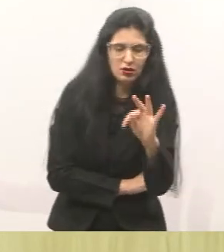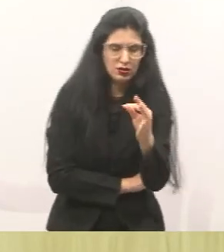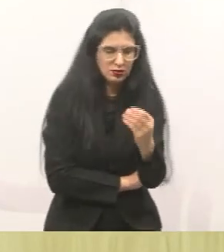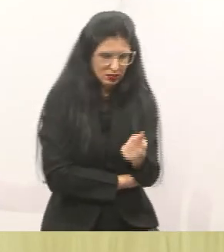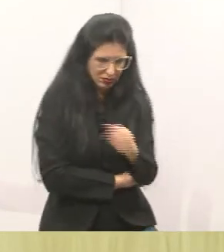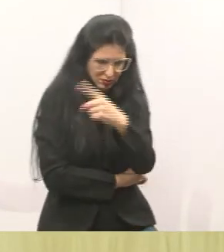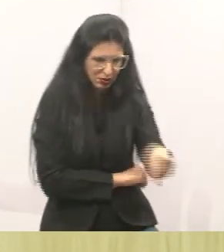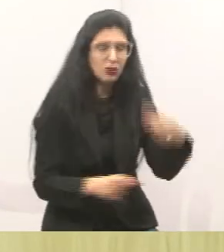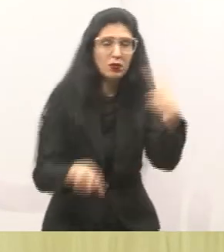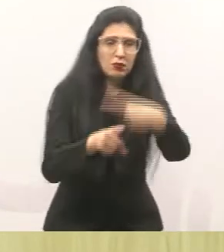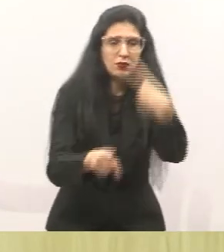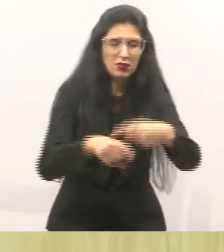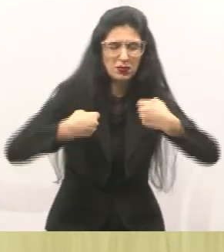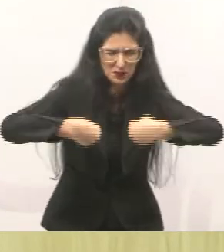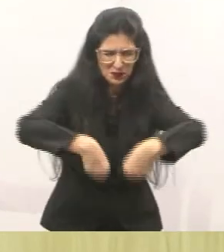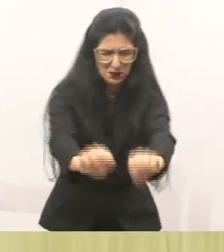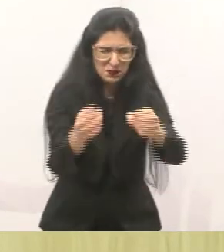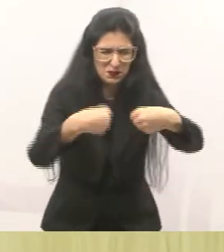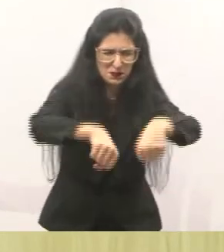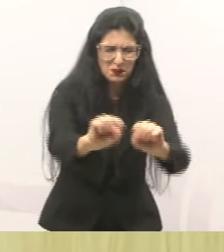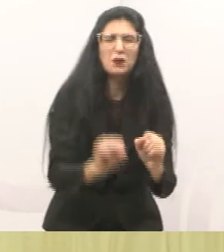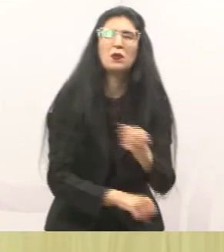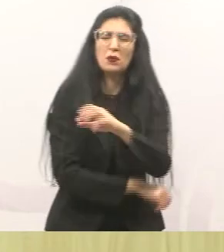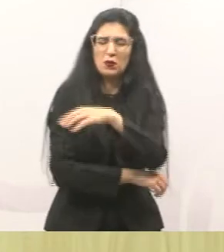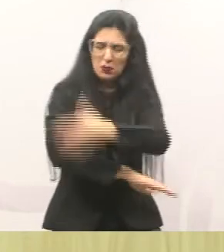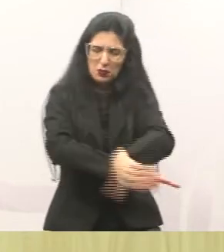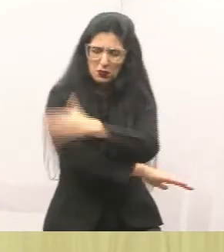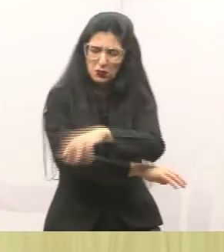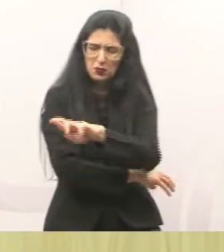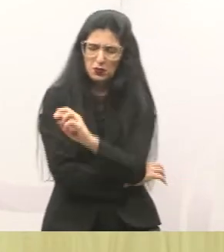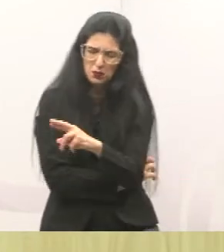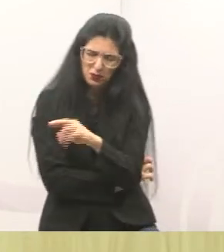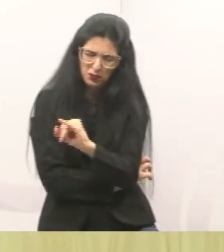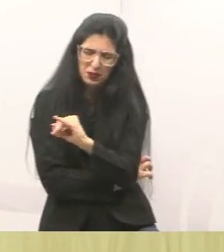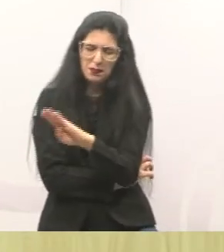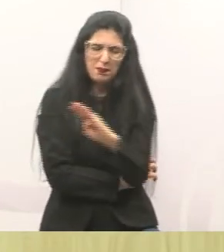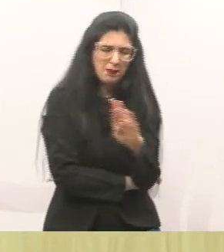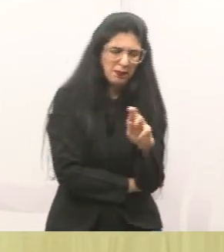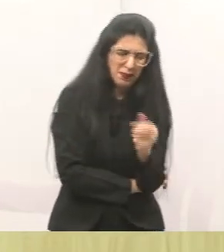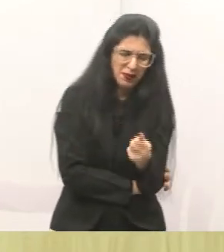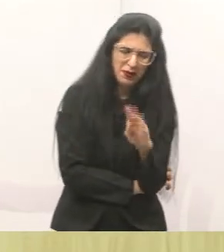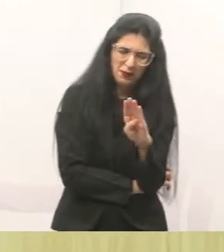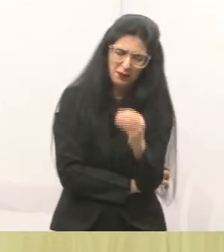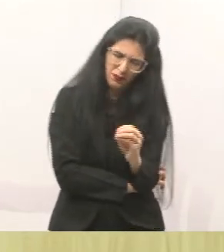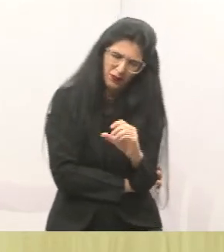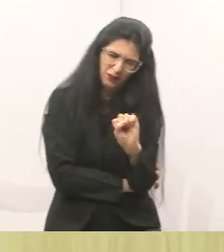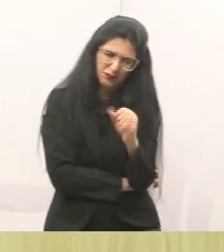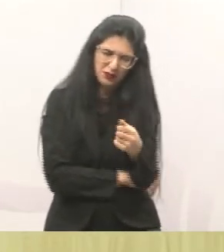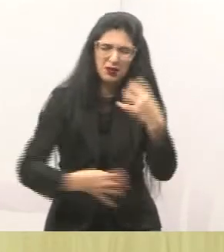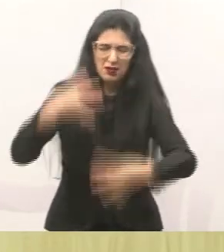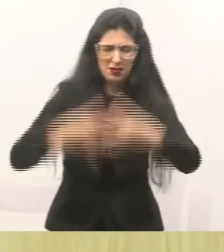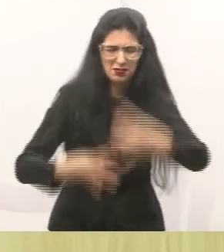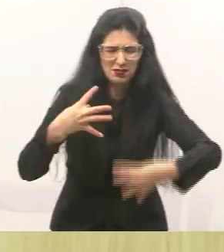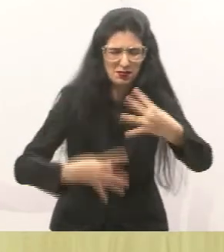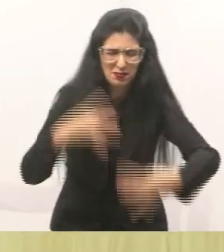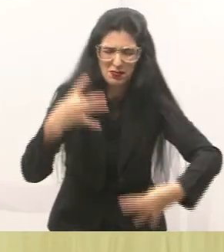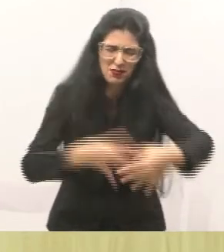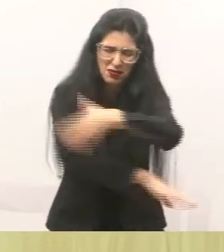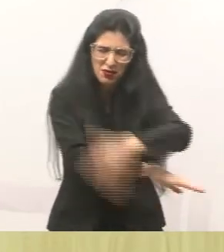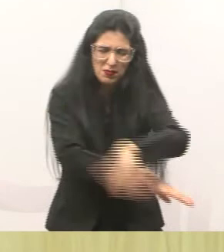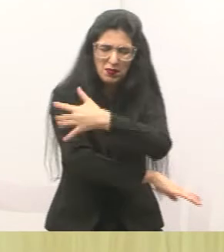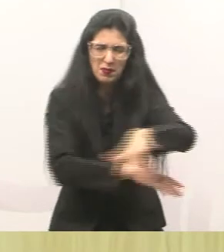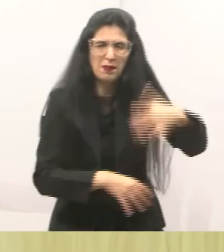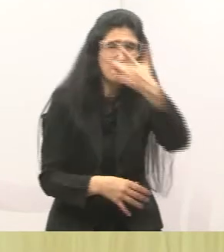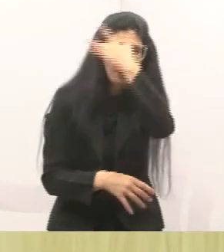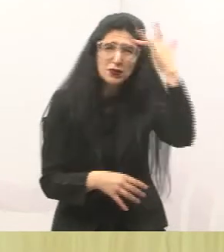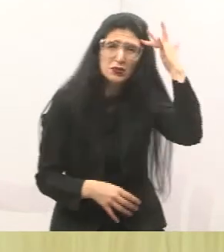suas motocicletas na rua Rui Barbosa, ocasionando grandes transtornos aos moradores da referida via, que em sua maioria são idosos e